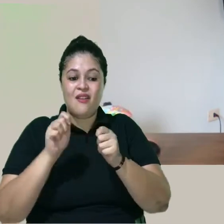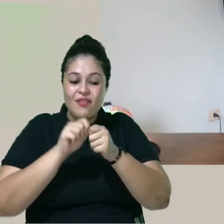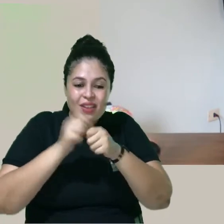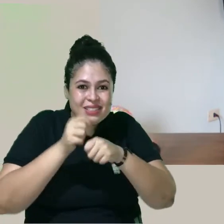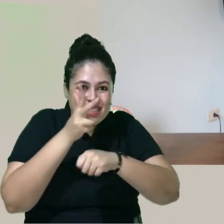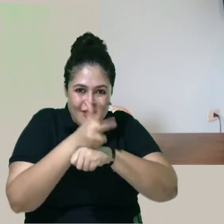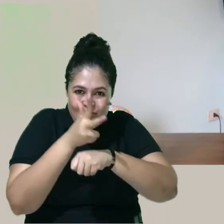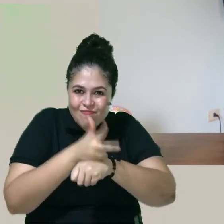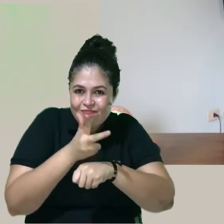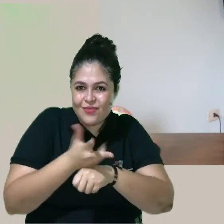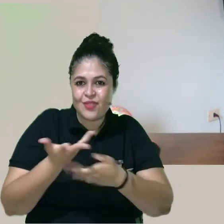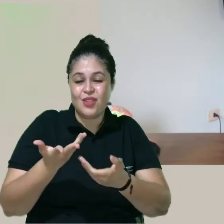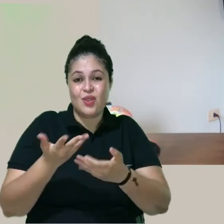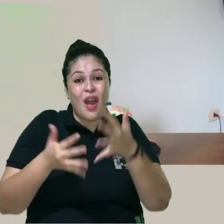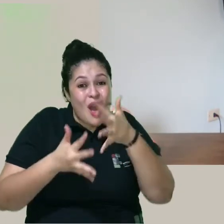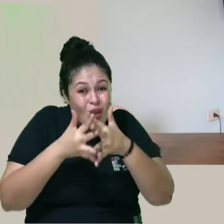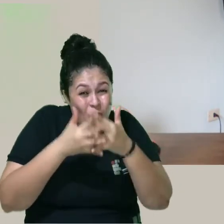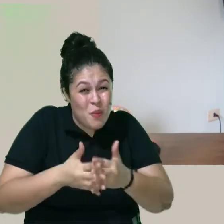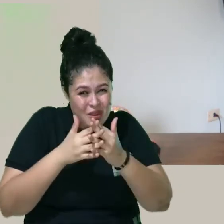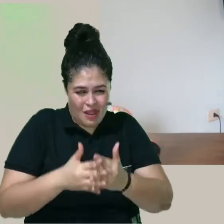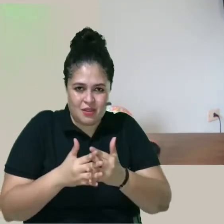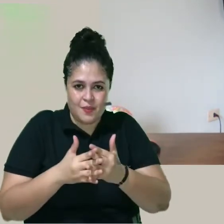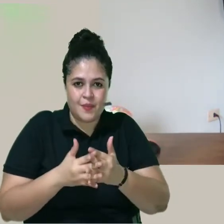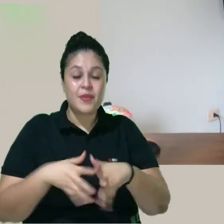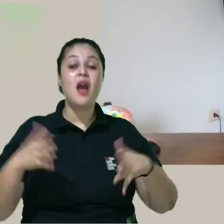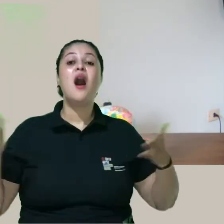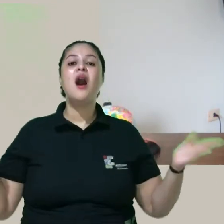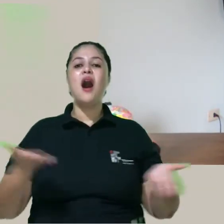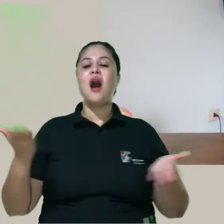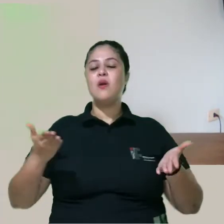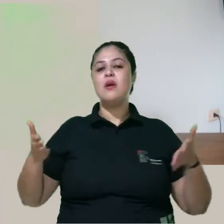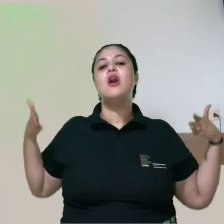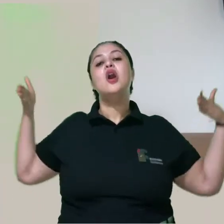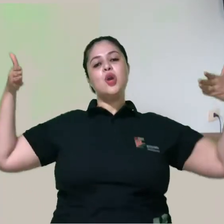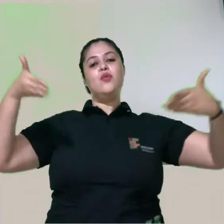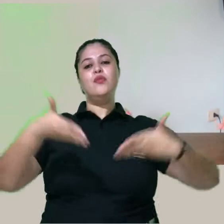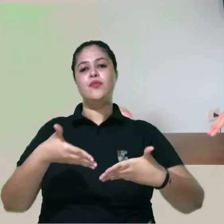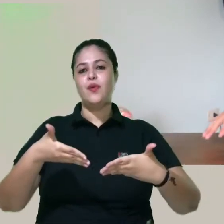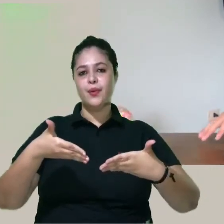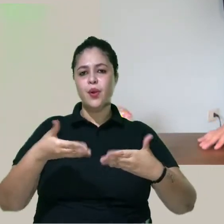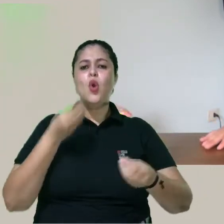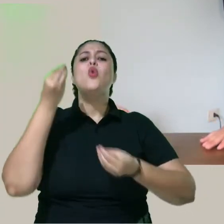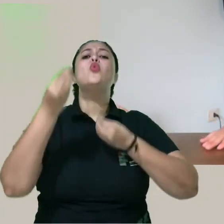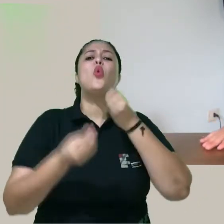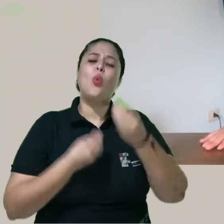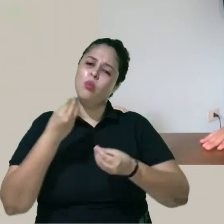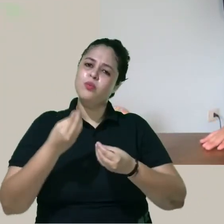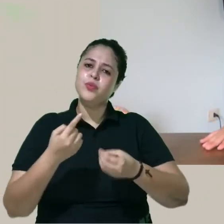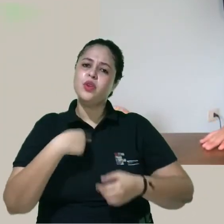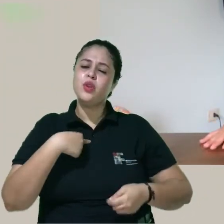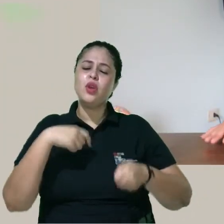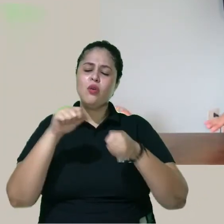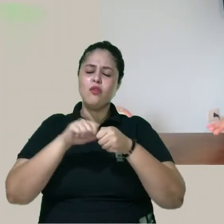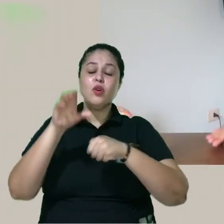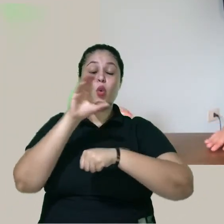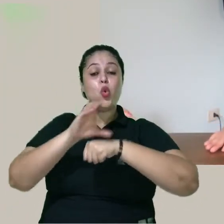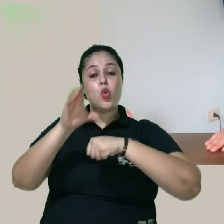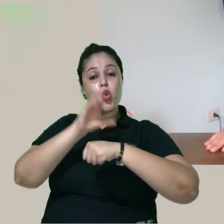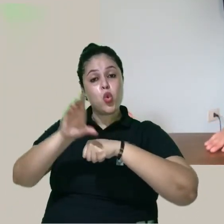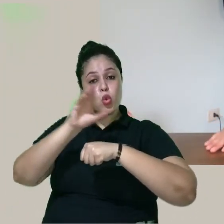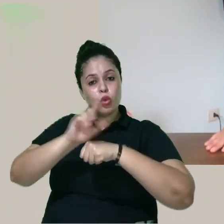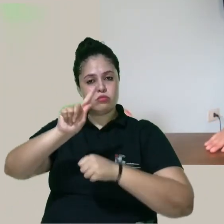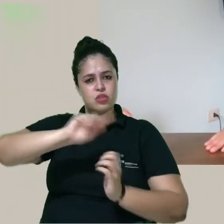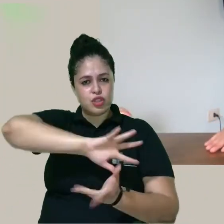processo muito complicado. Né? E aí, então, eu entro agora mais especificamente em como vai funcionar o curso